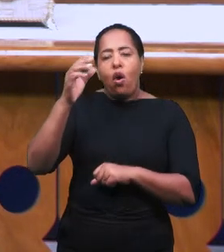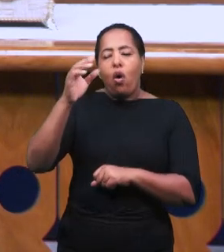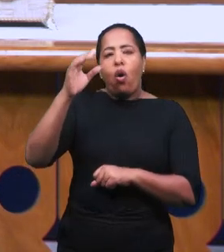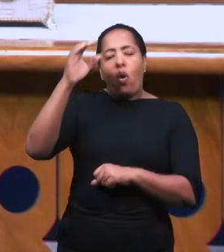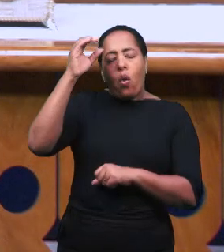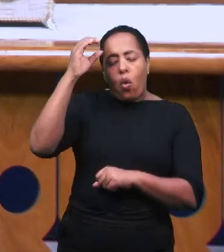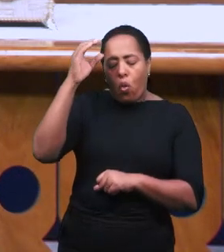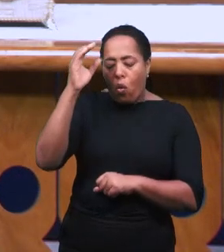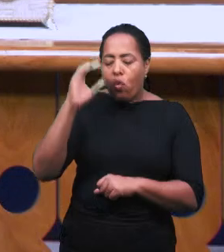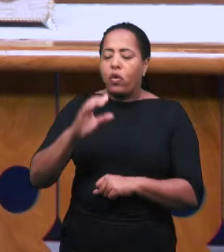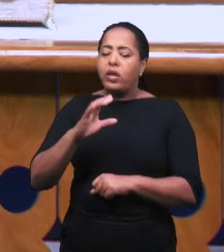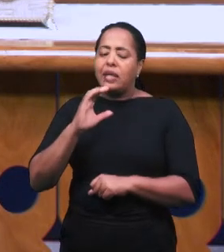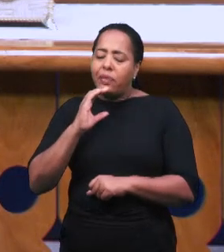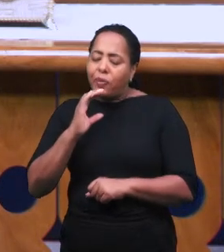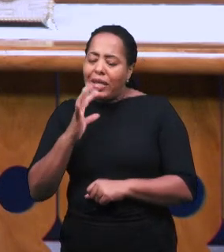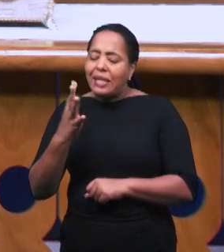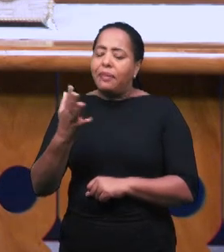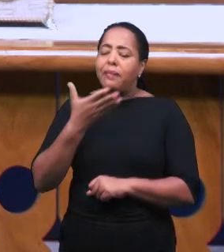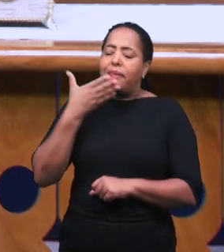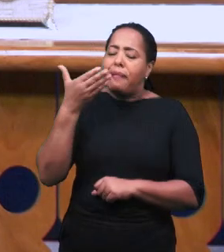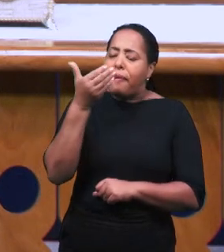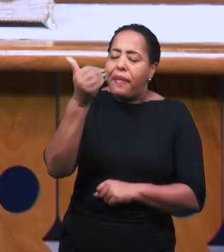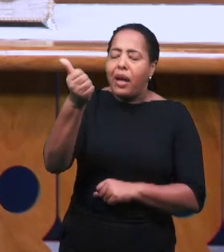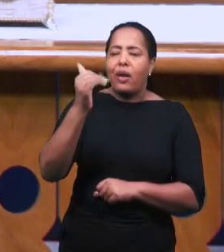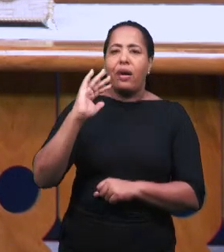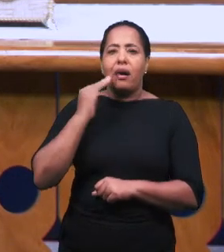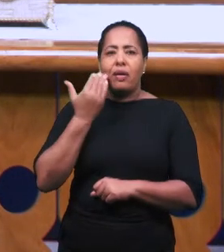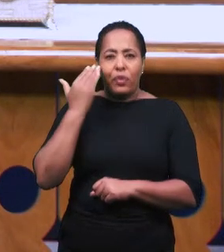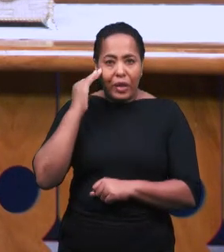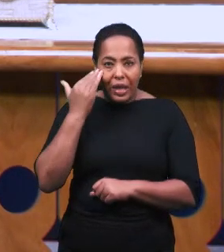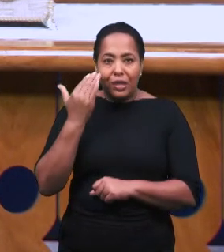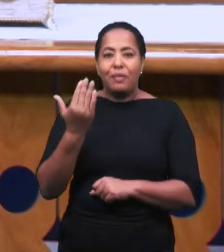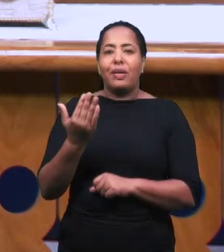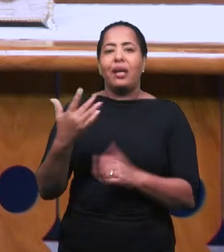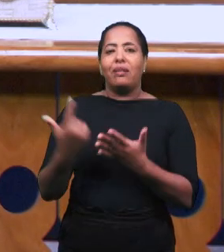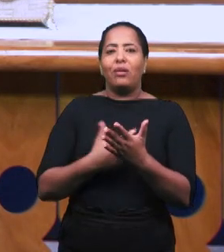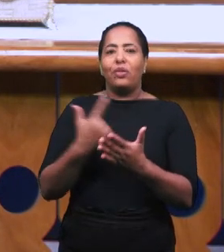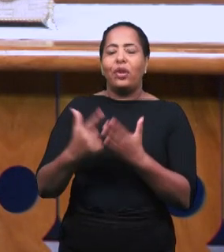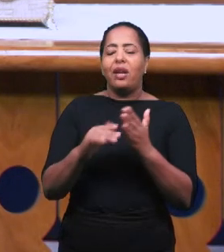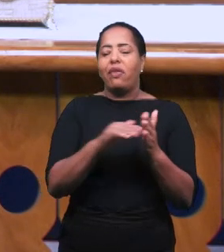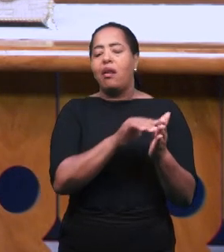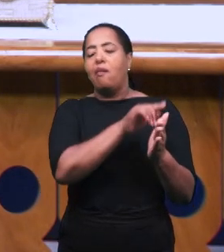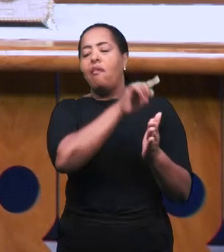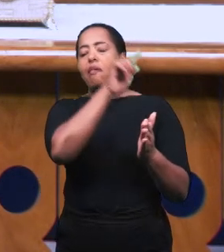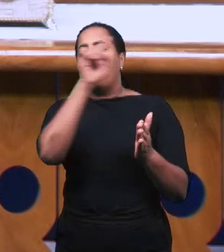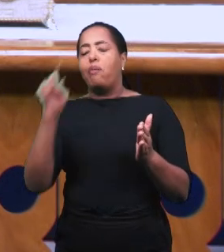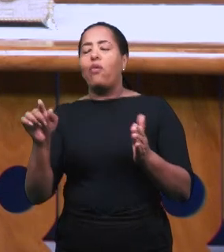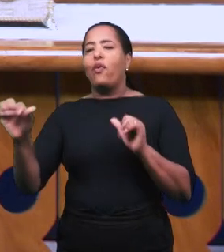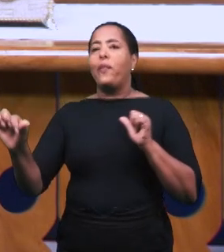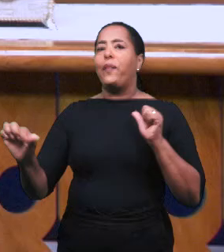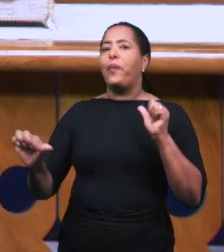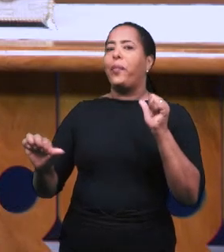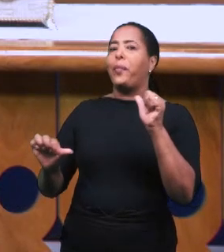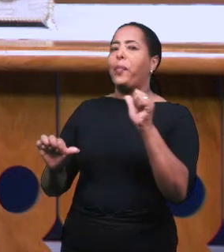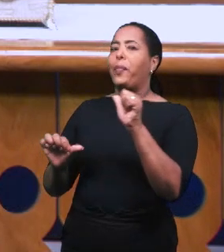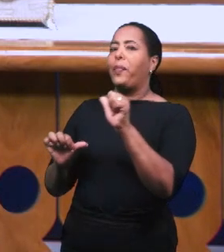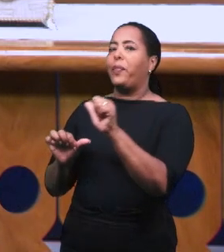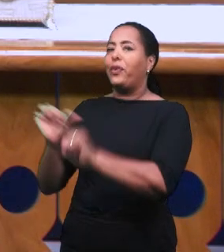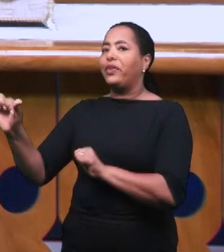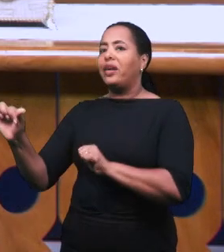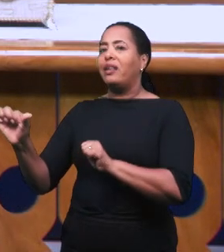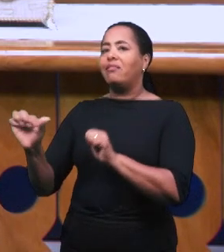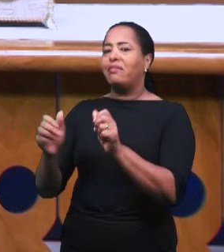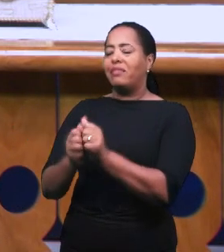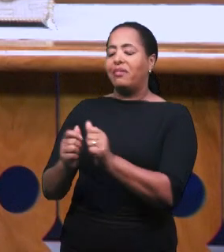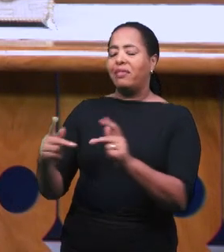mais solidificados no entendimento do livro, nós vamos dar um salto para o Apocalipse. E os irmãos vão ver a história da